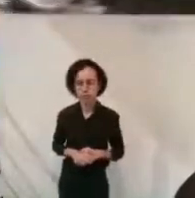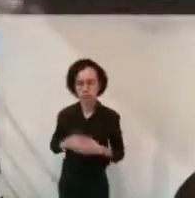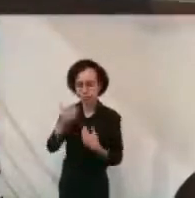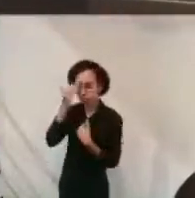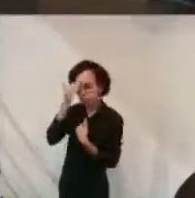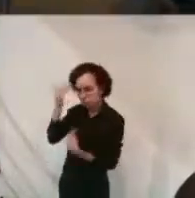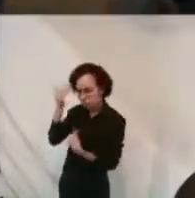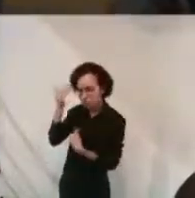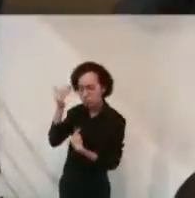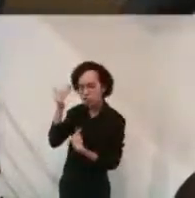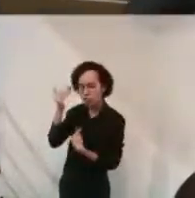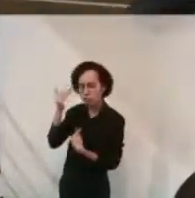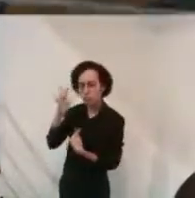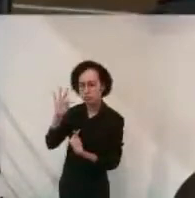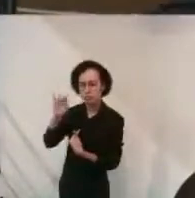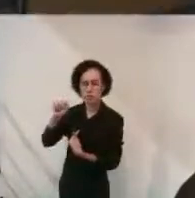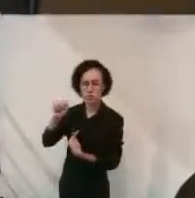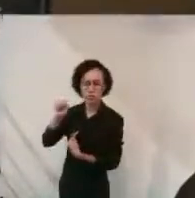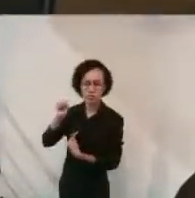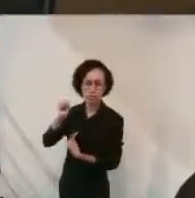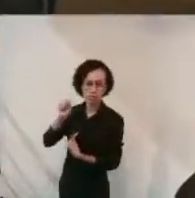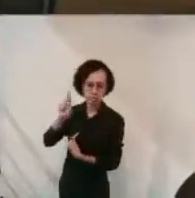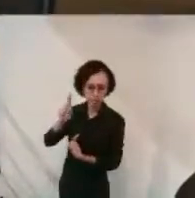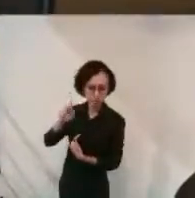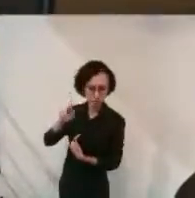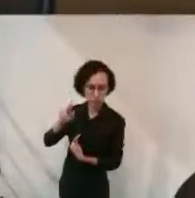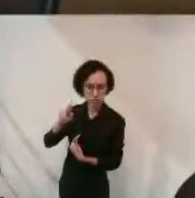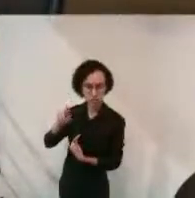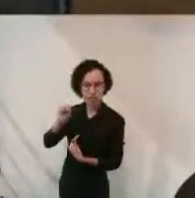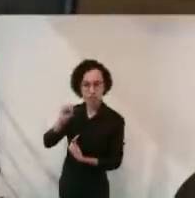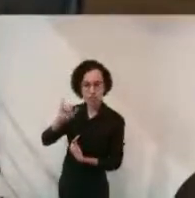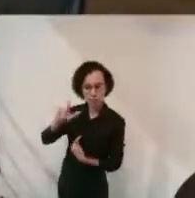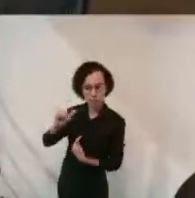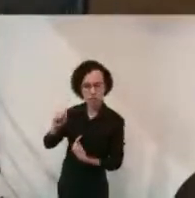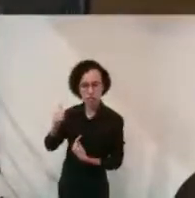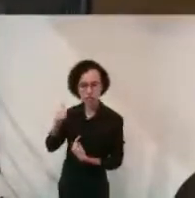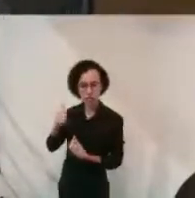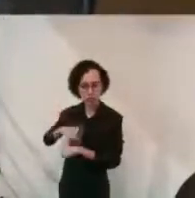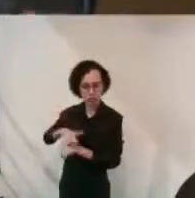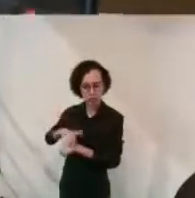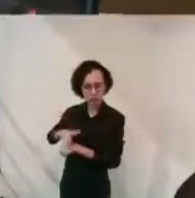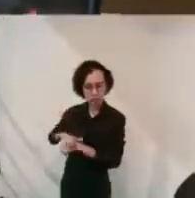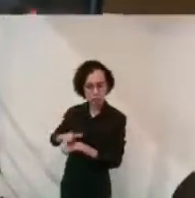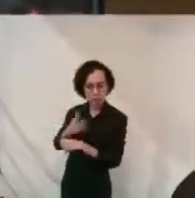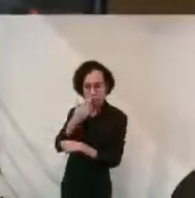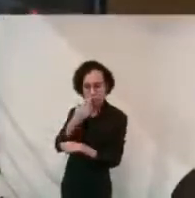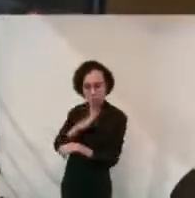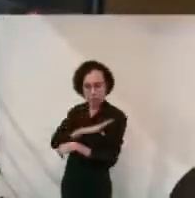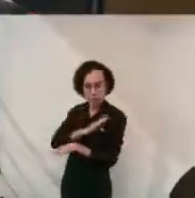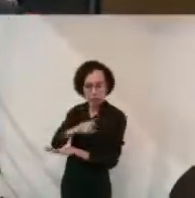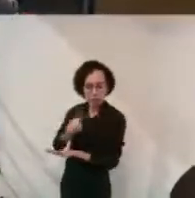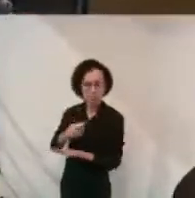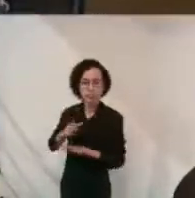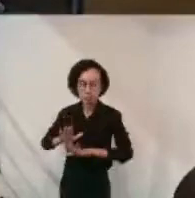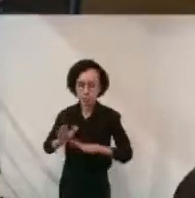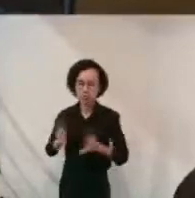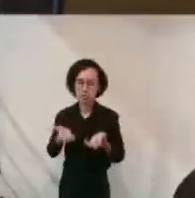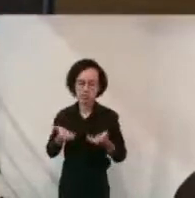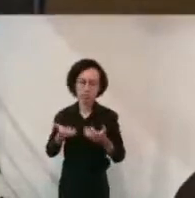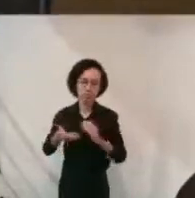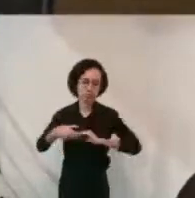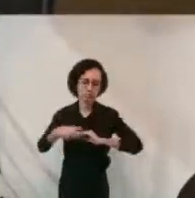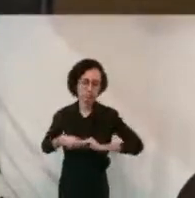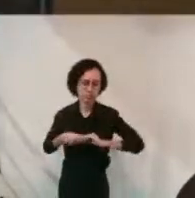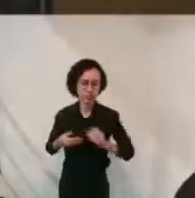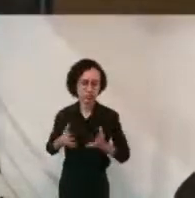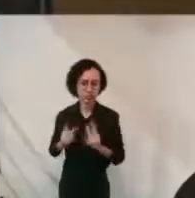Obrigada, doutora Tarsila. O tempo está sendo nosso inimigo hoje. Mas eu quero saudar